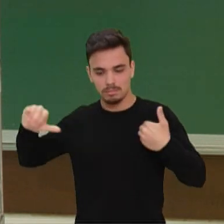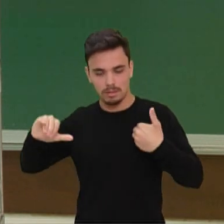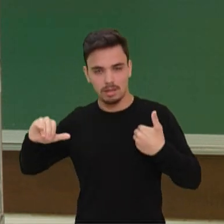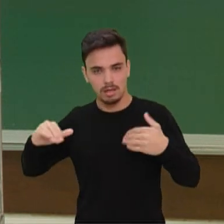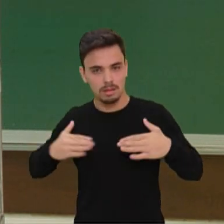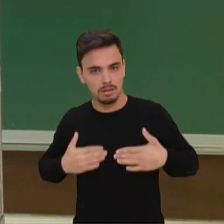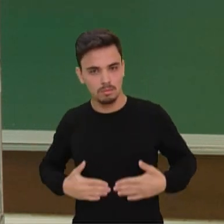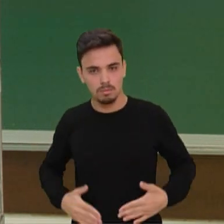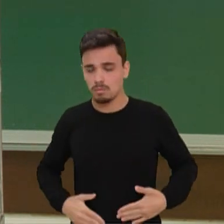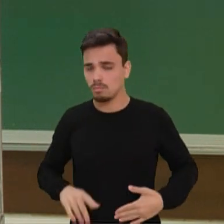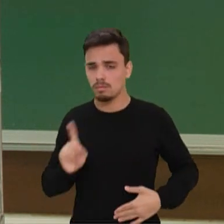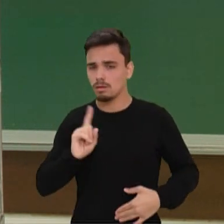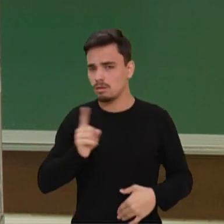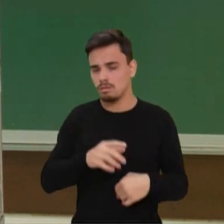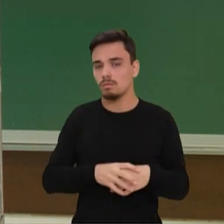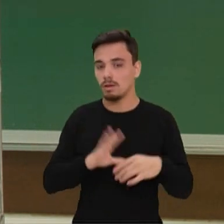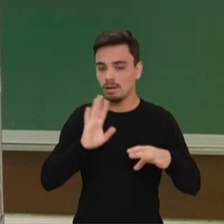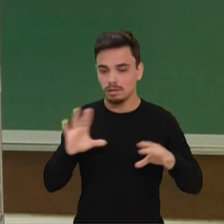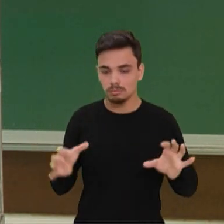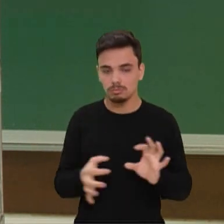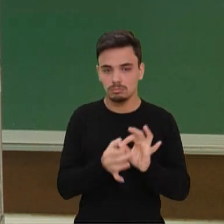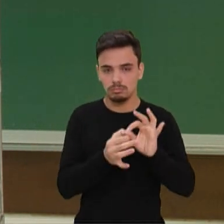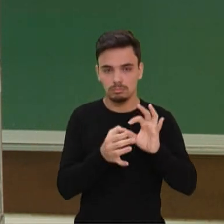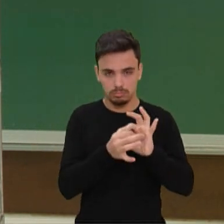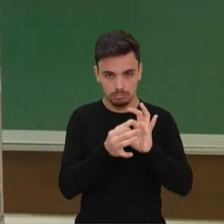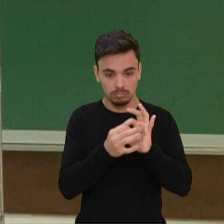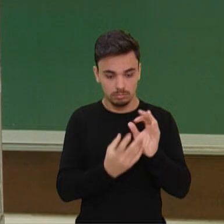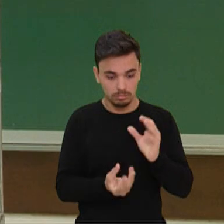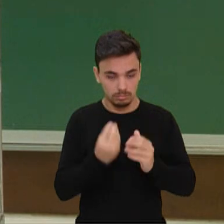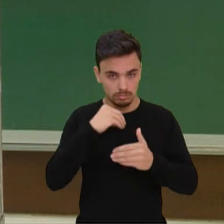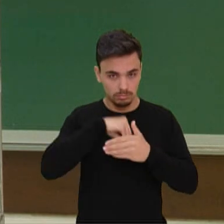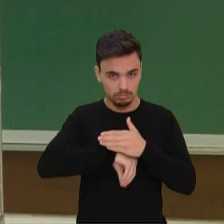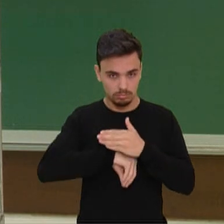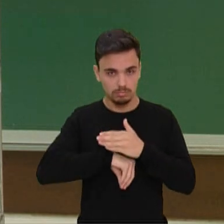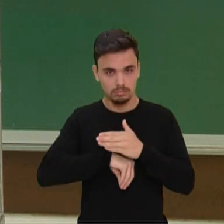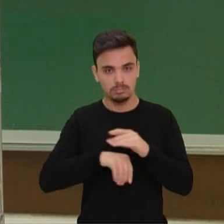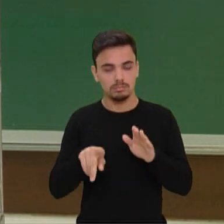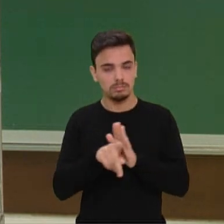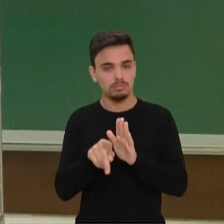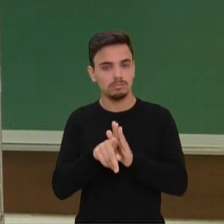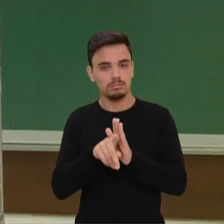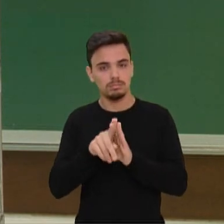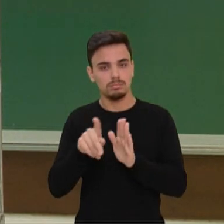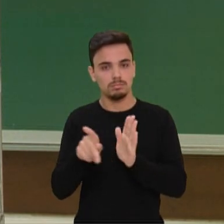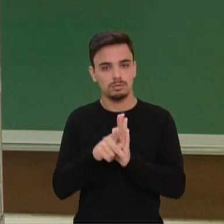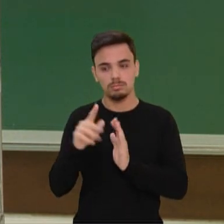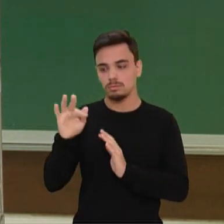é algo que surge, que brota no corpo, na física.